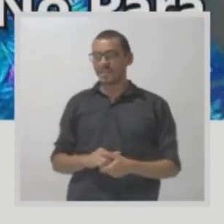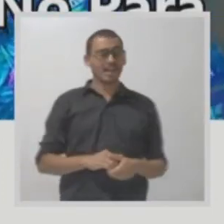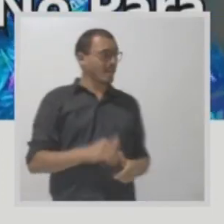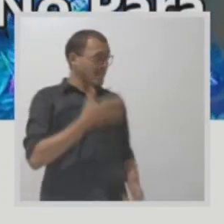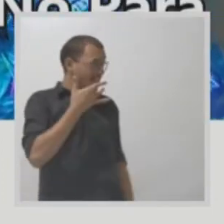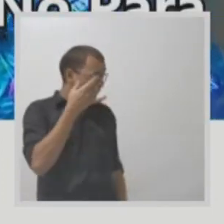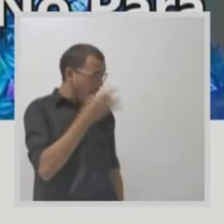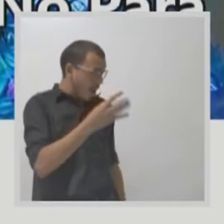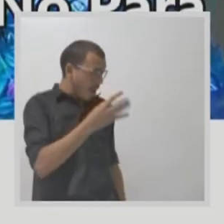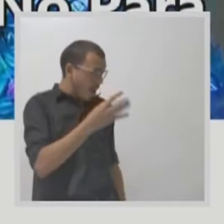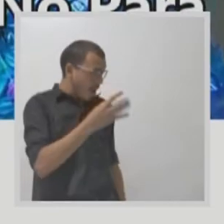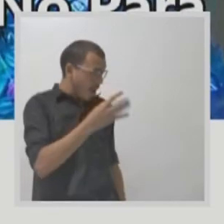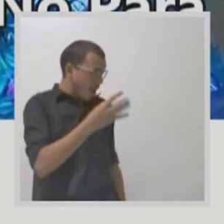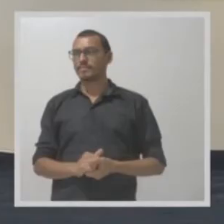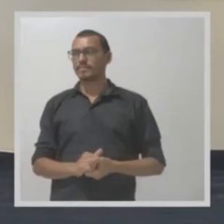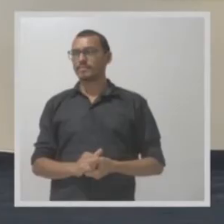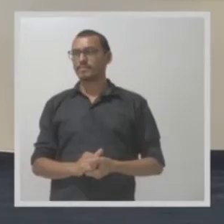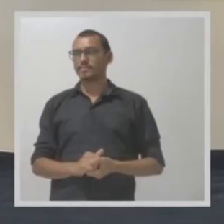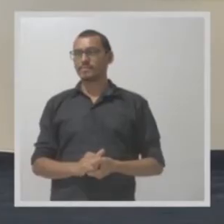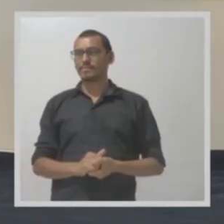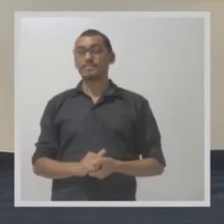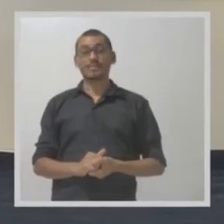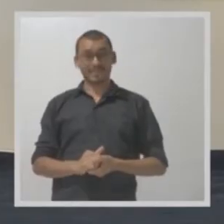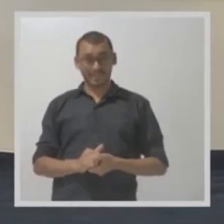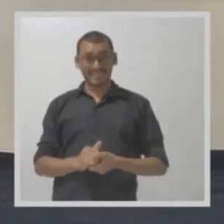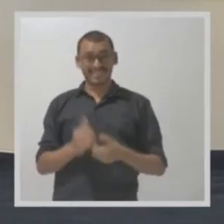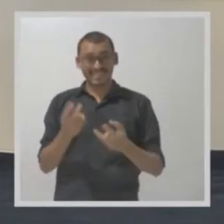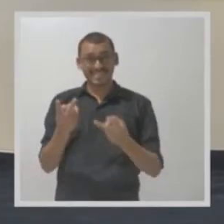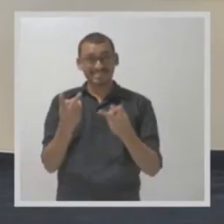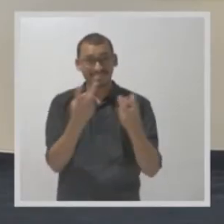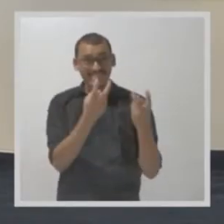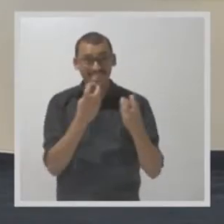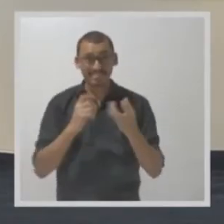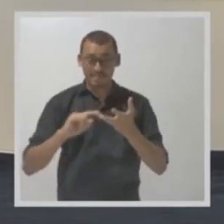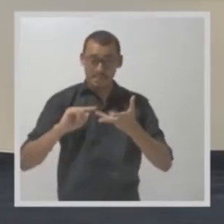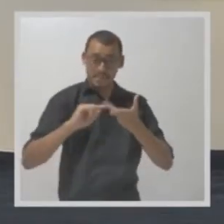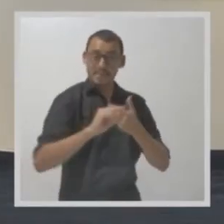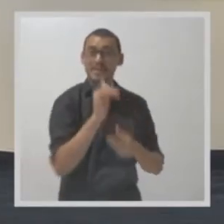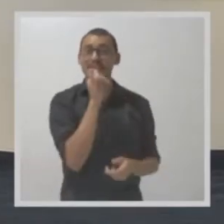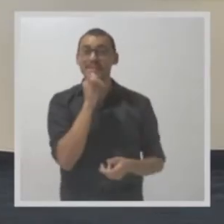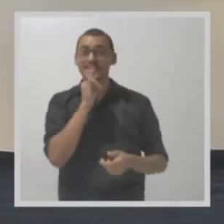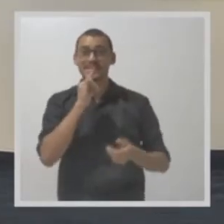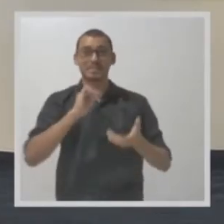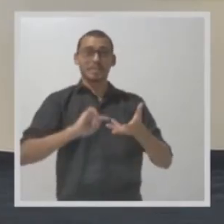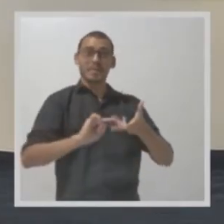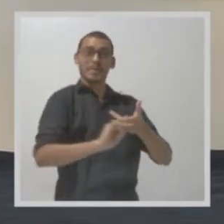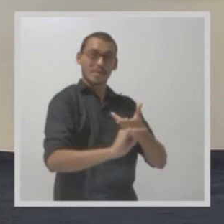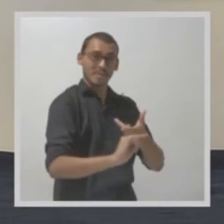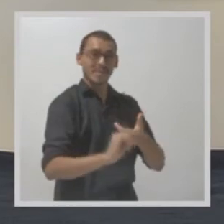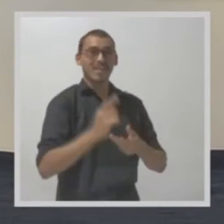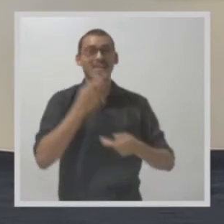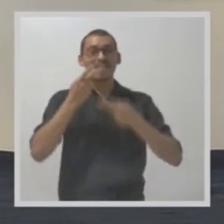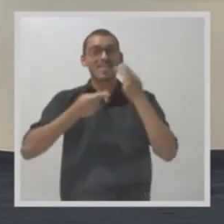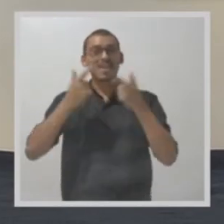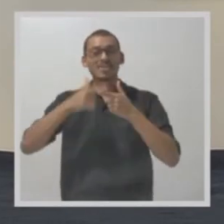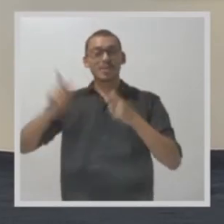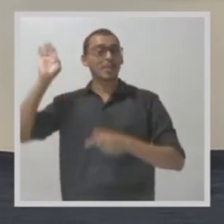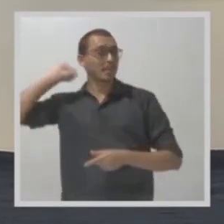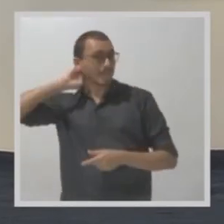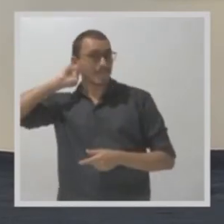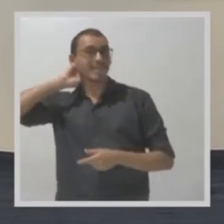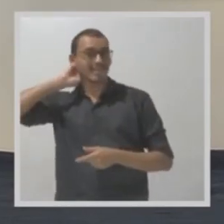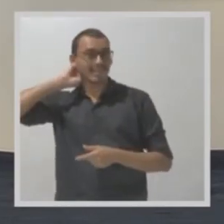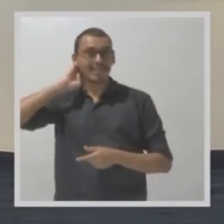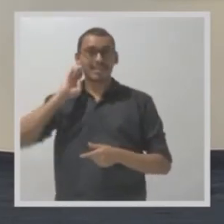Ega, espocabucho. Vimos vários exemplos de como o nosso falar paraense, que